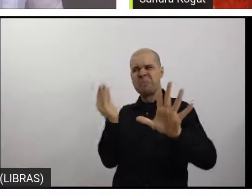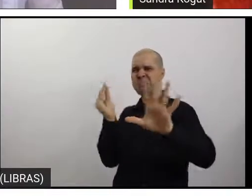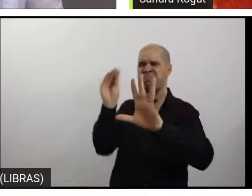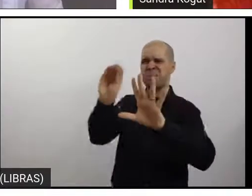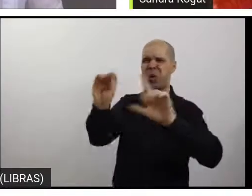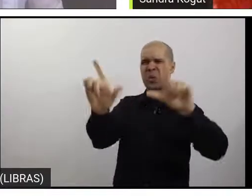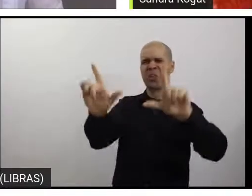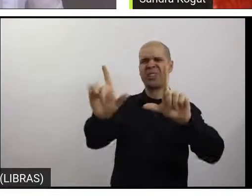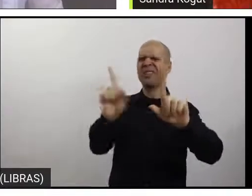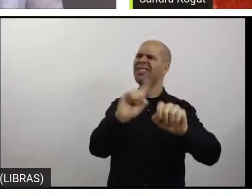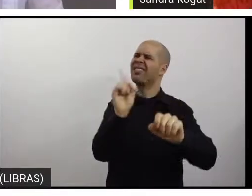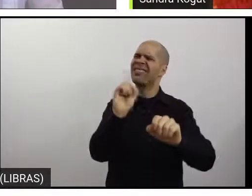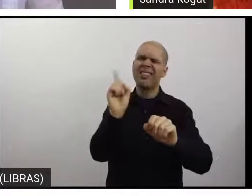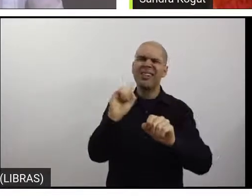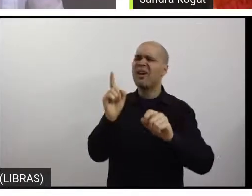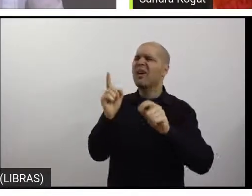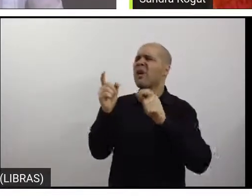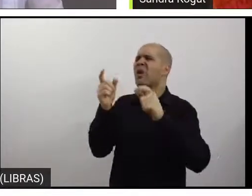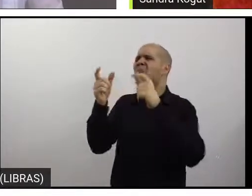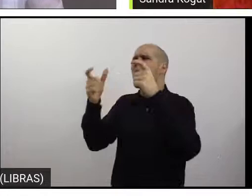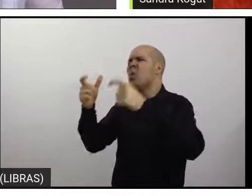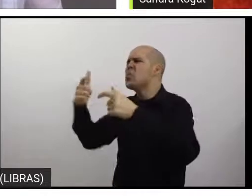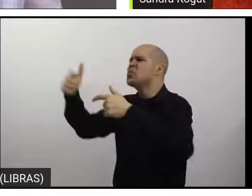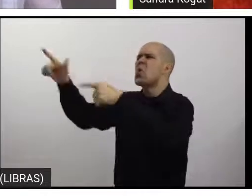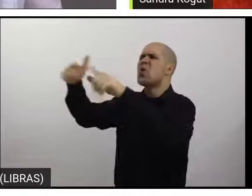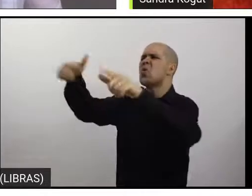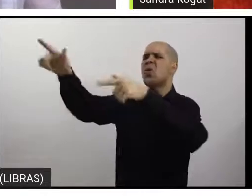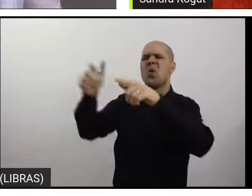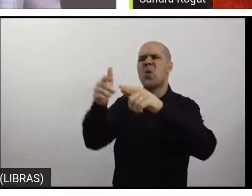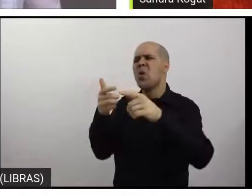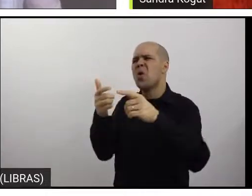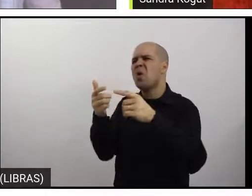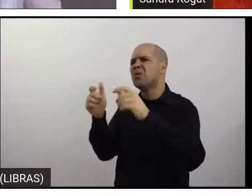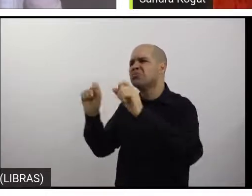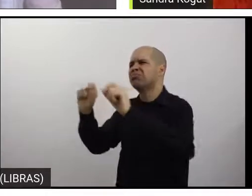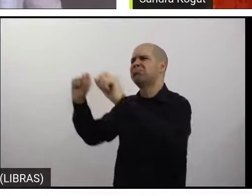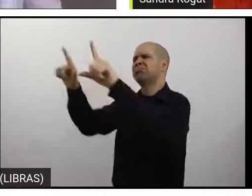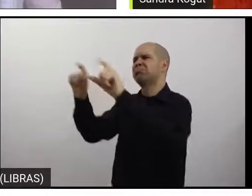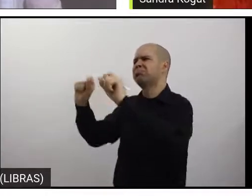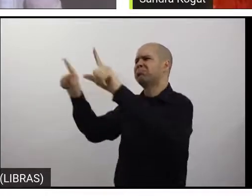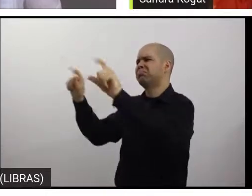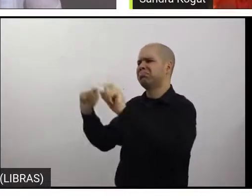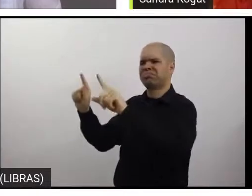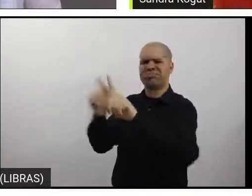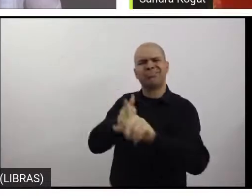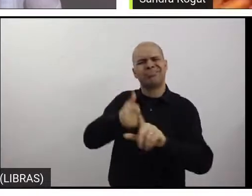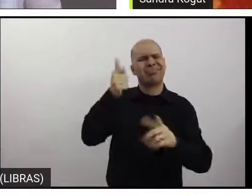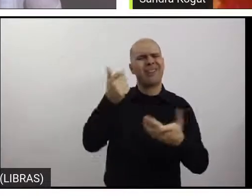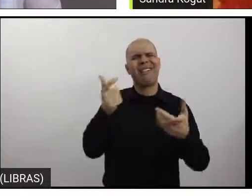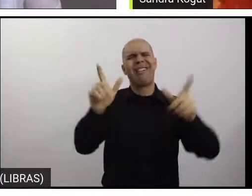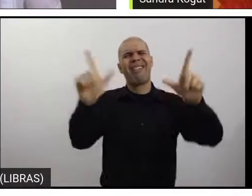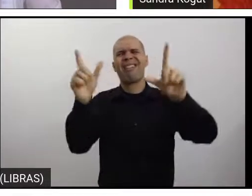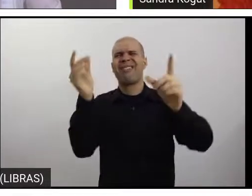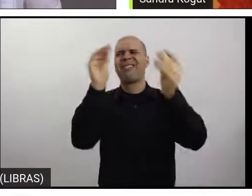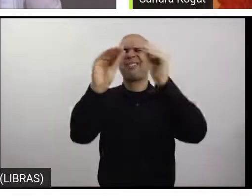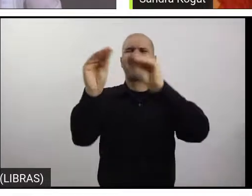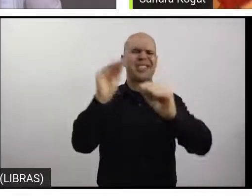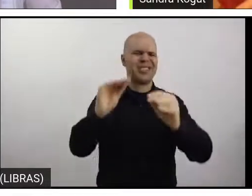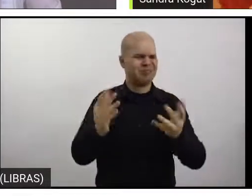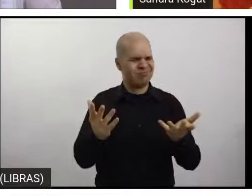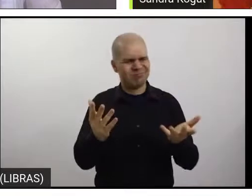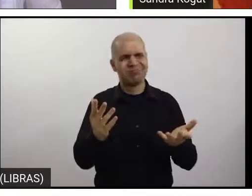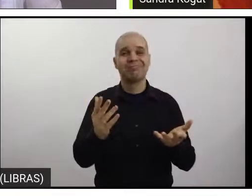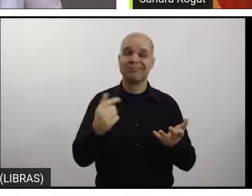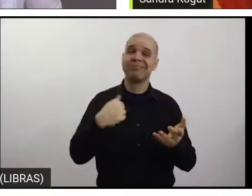primeiros anos fala um pouco sobre isso. E eu me lembro de pensar assim, puxa, os vídeos... E